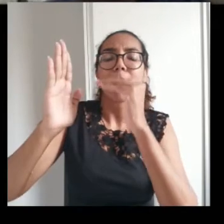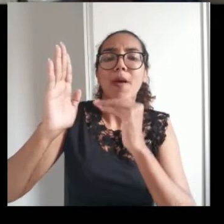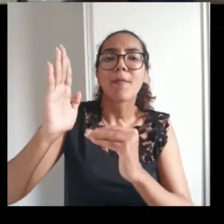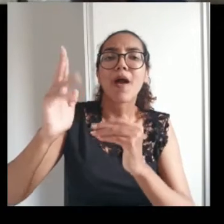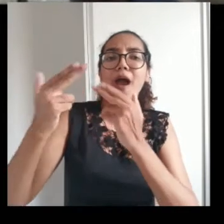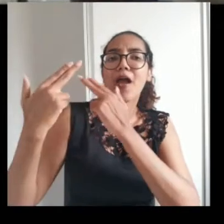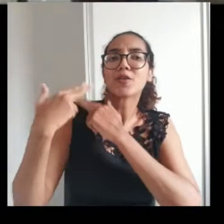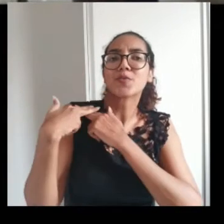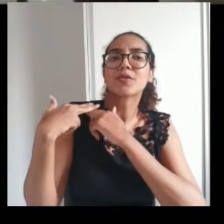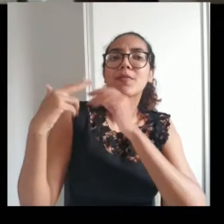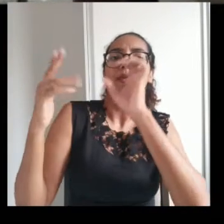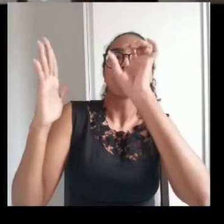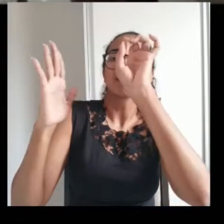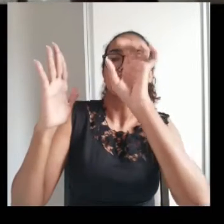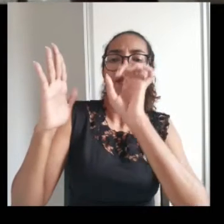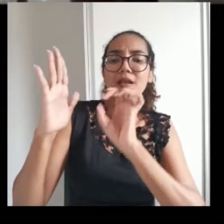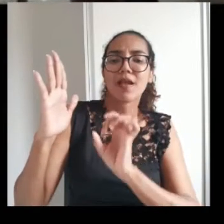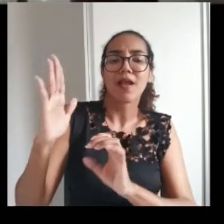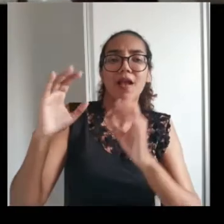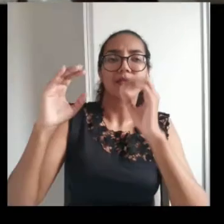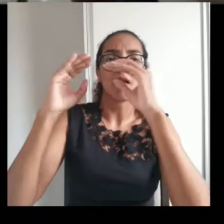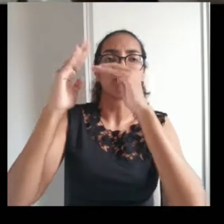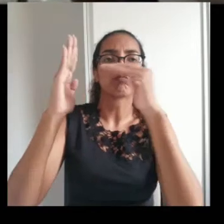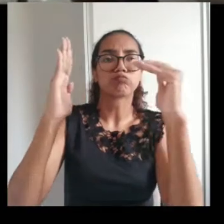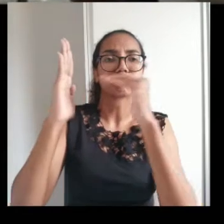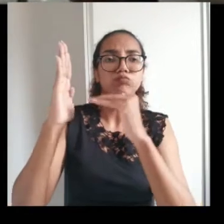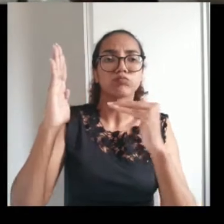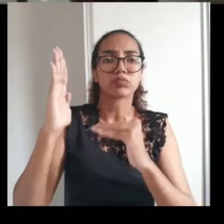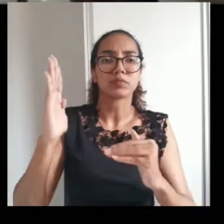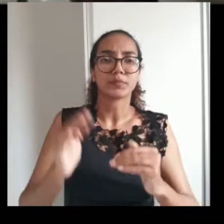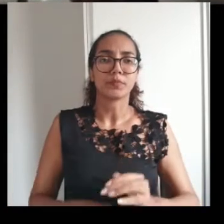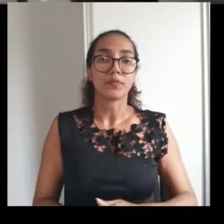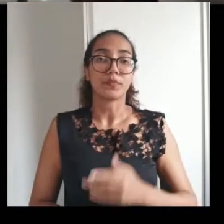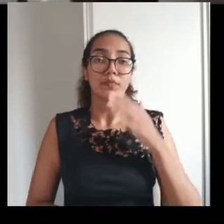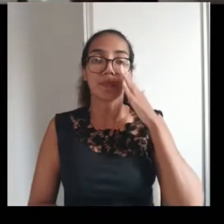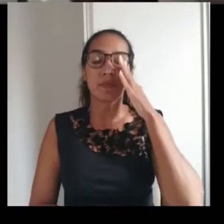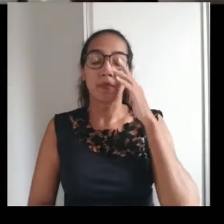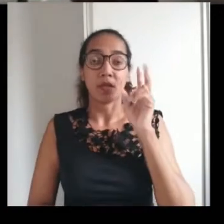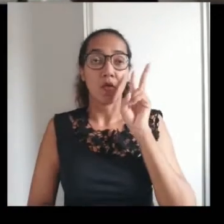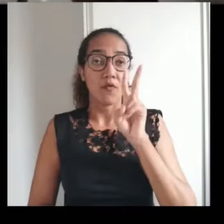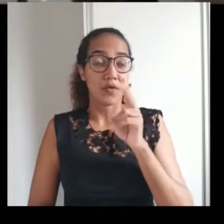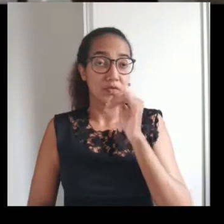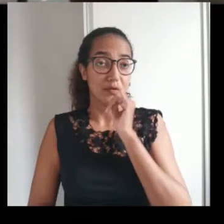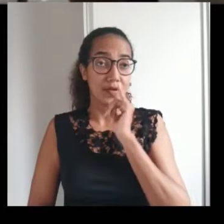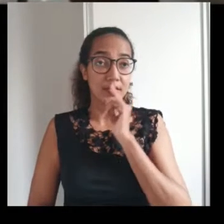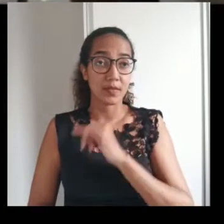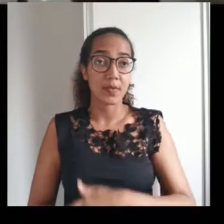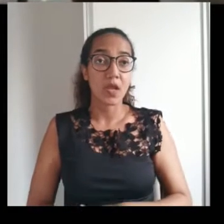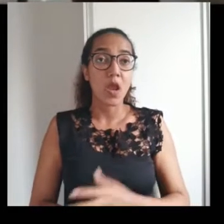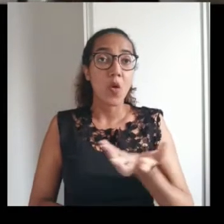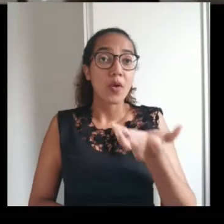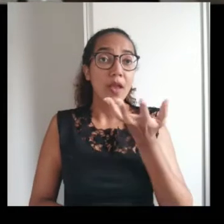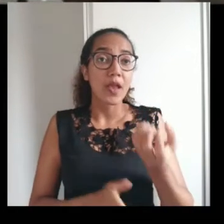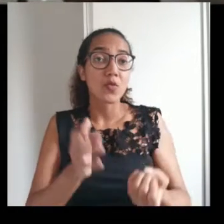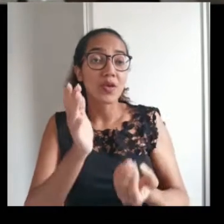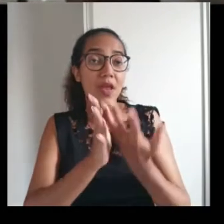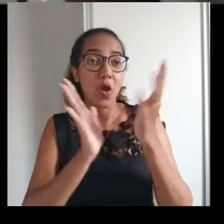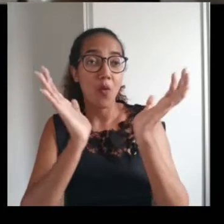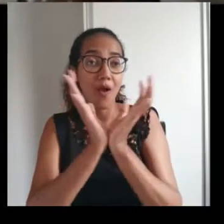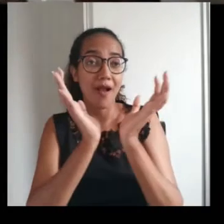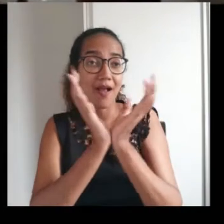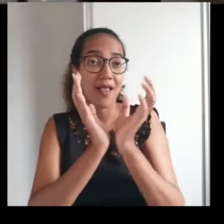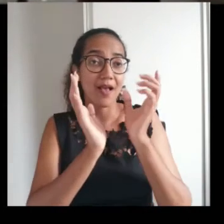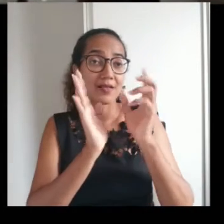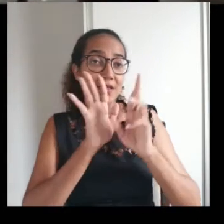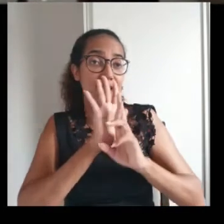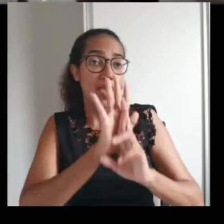esse desafio aqui, esse cenário. Eu quero construir, né, uma classe que representa para mim um repositório de contas, né? Quem viu os slides vai